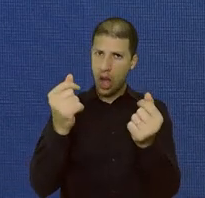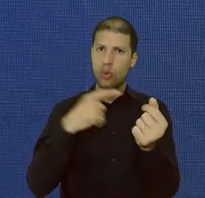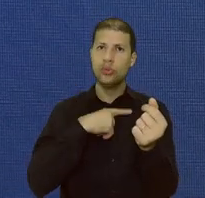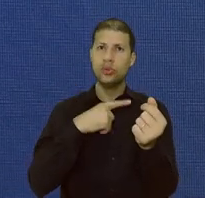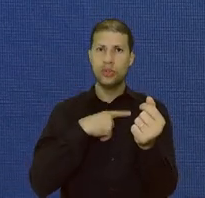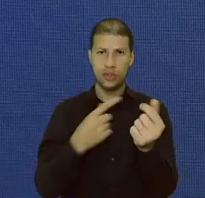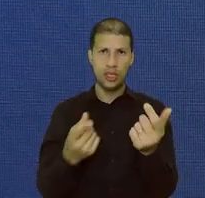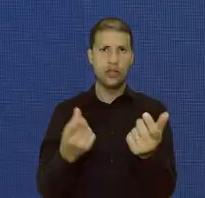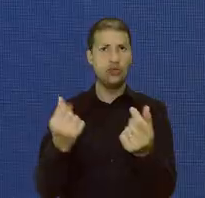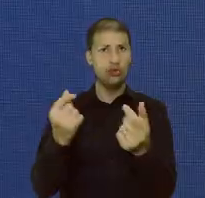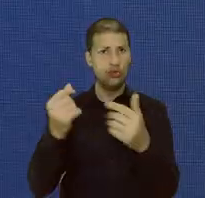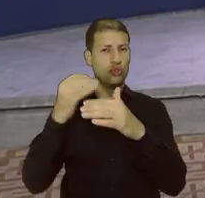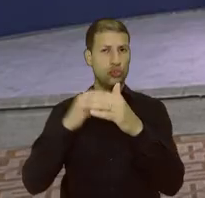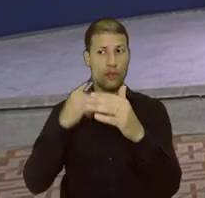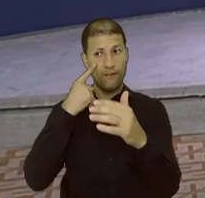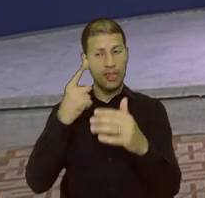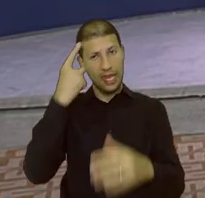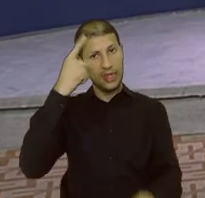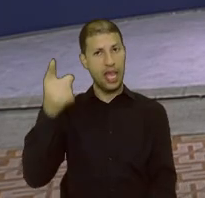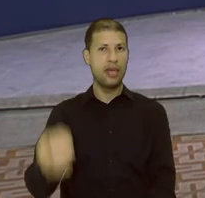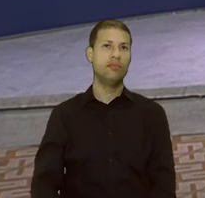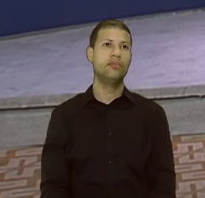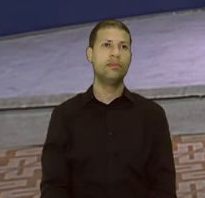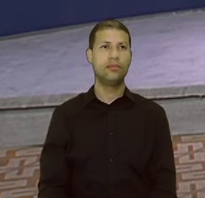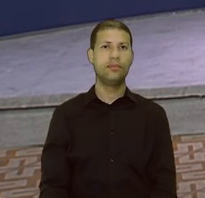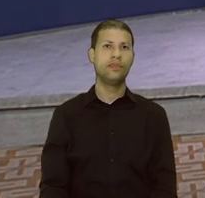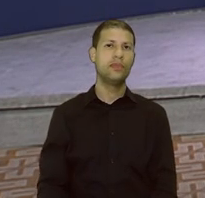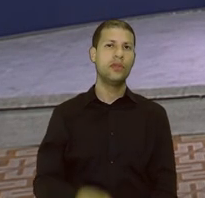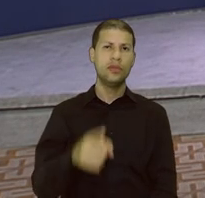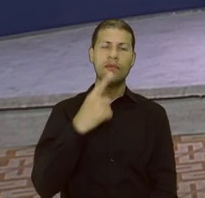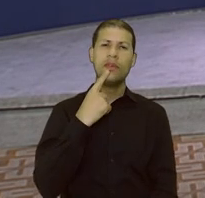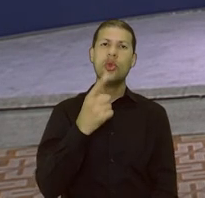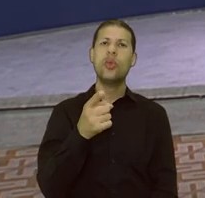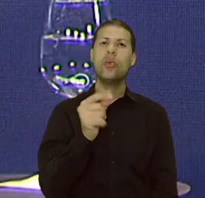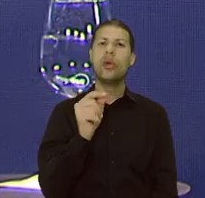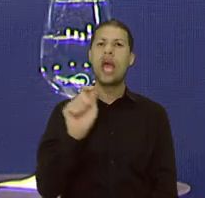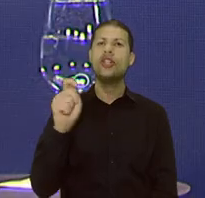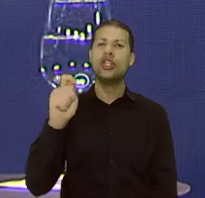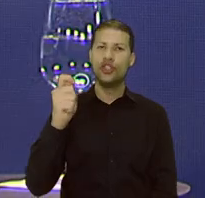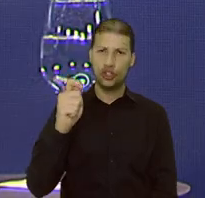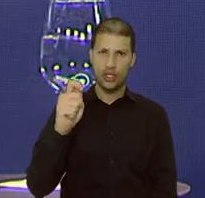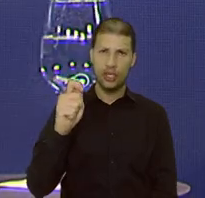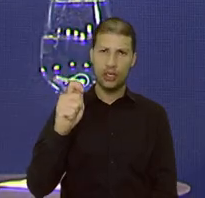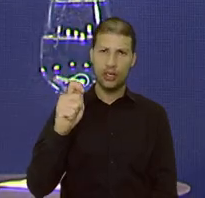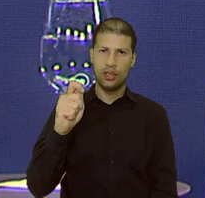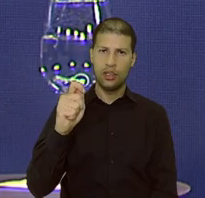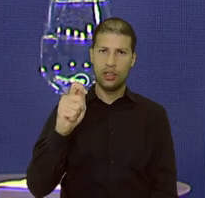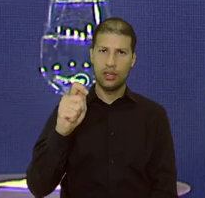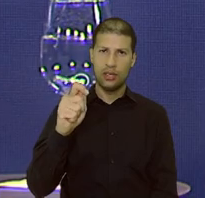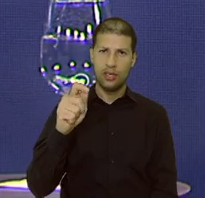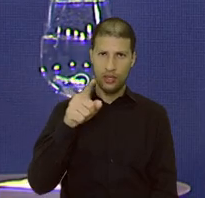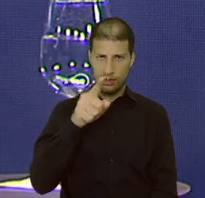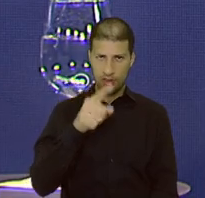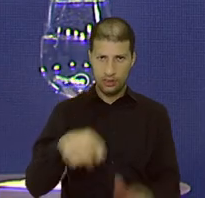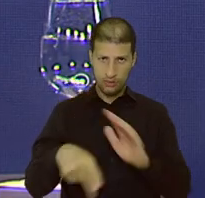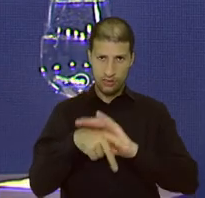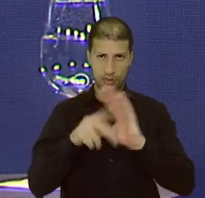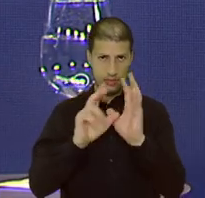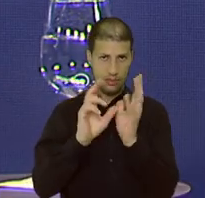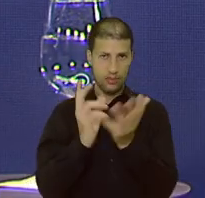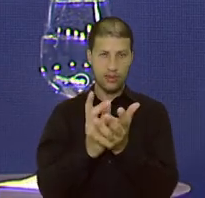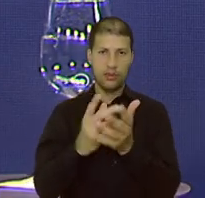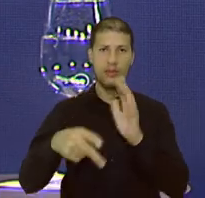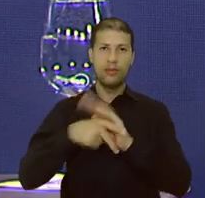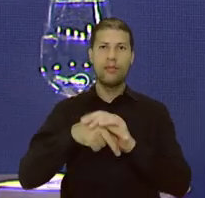o para essas teses tá e você mencionou aqui a Argentina por acaso eu fui do conselho do Mercado Livre uma coisa que me